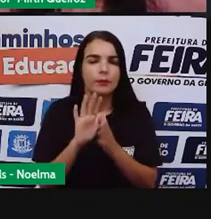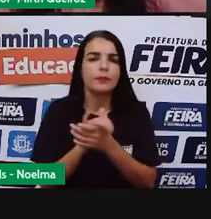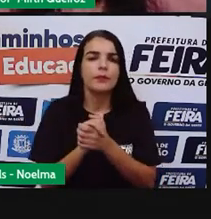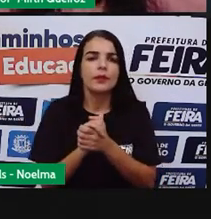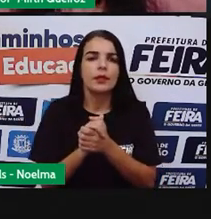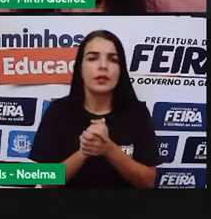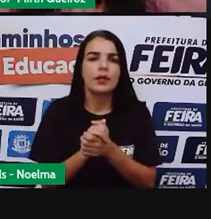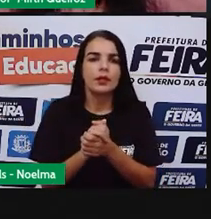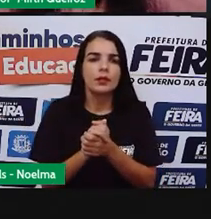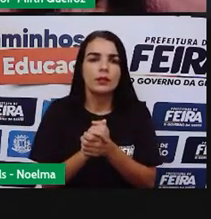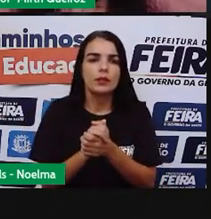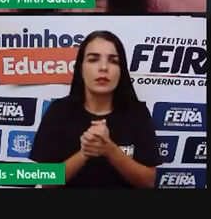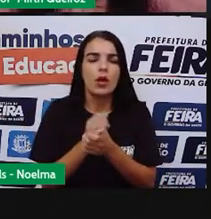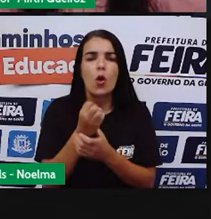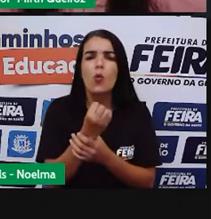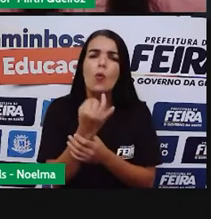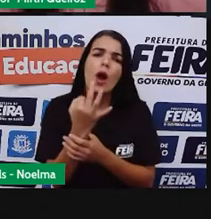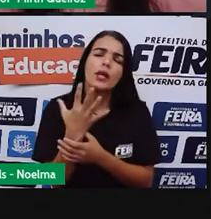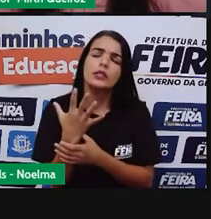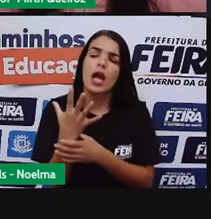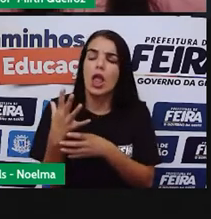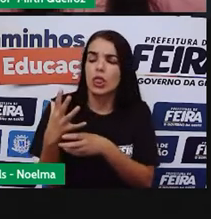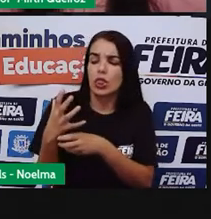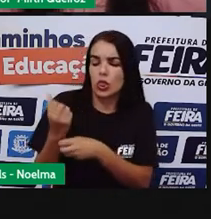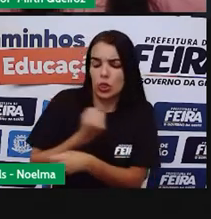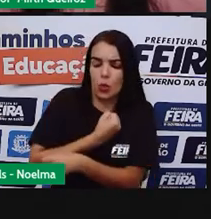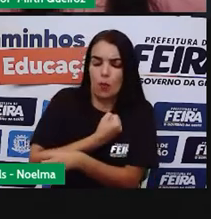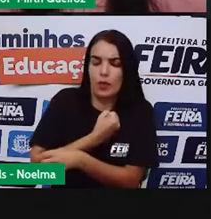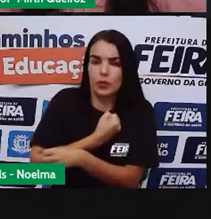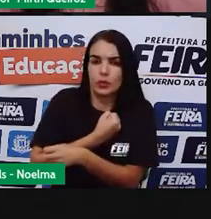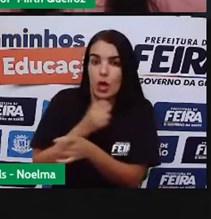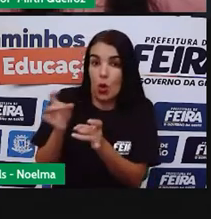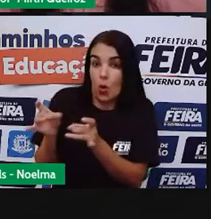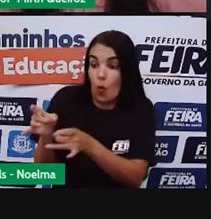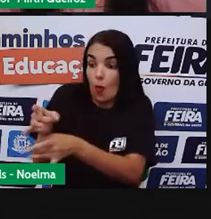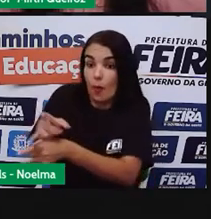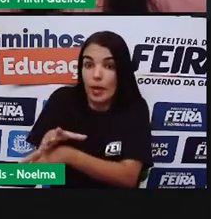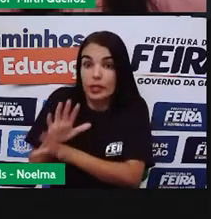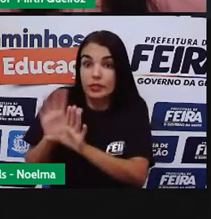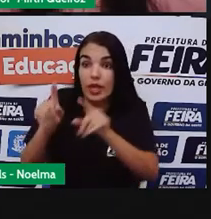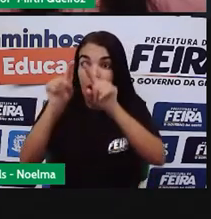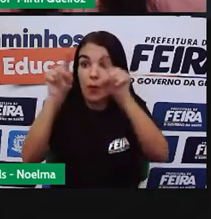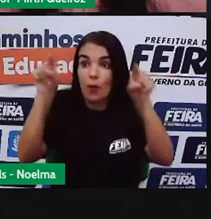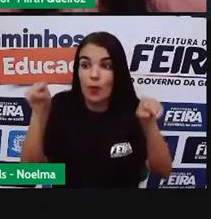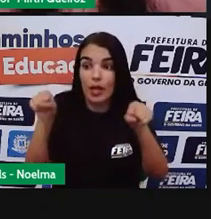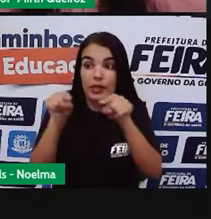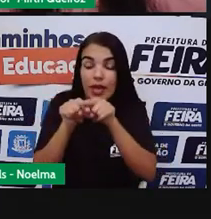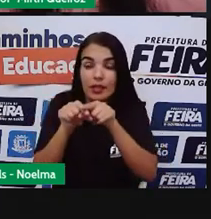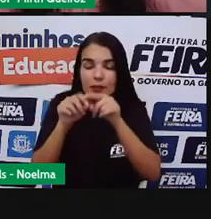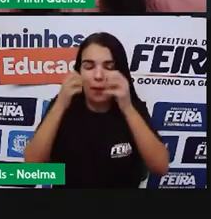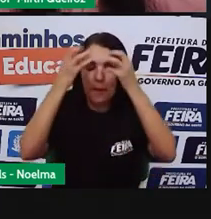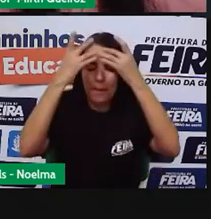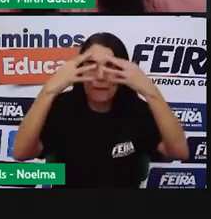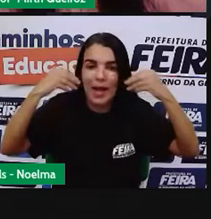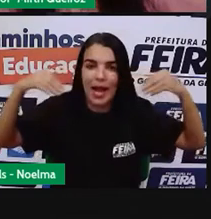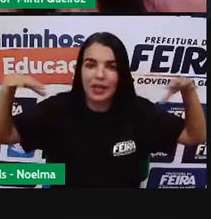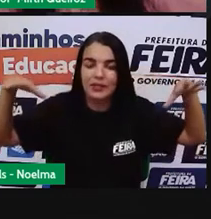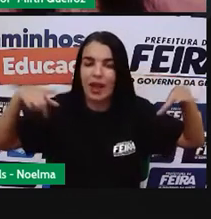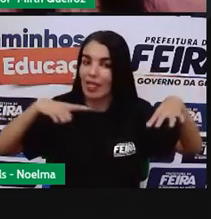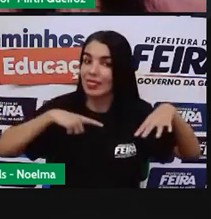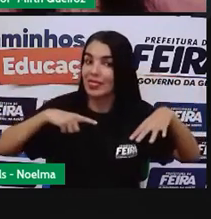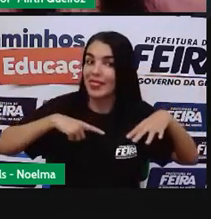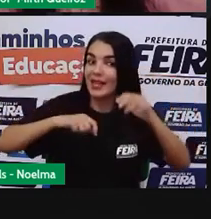Nove. Quais números completam esse quadrado mágico? Tem um